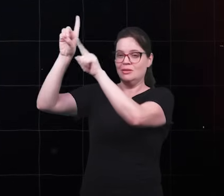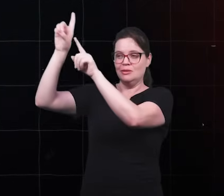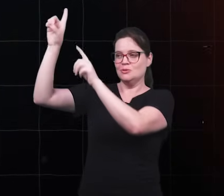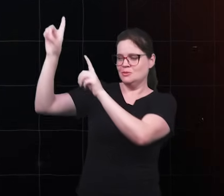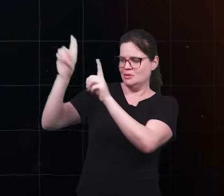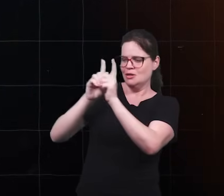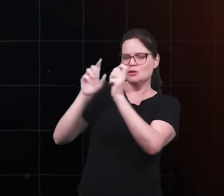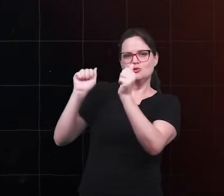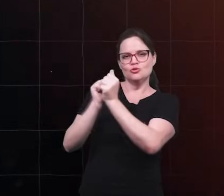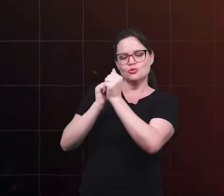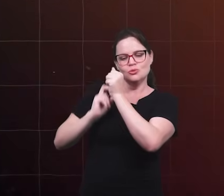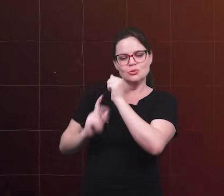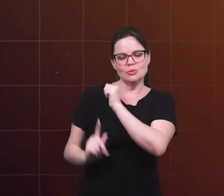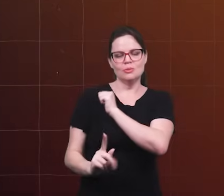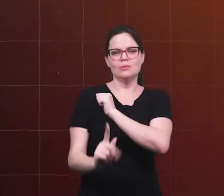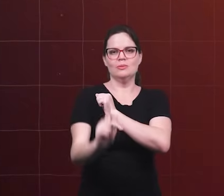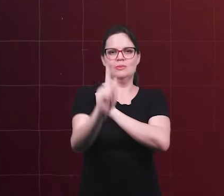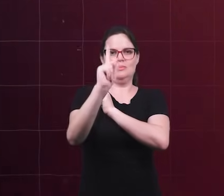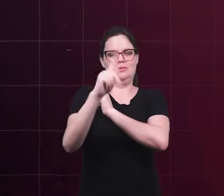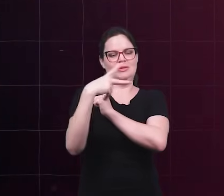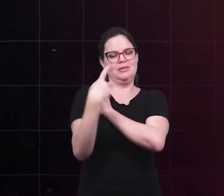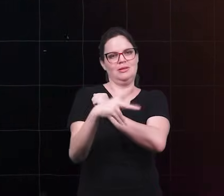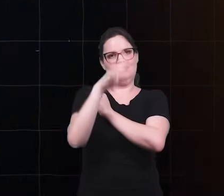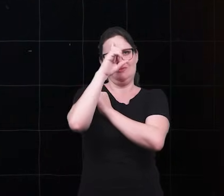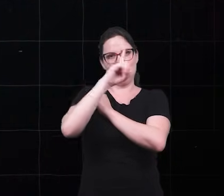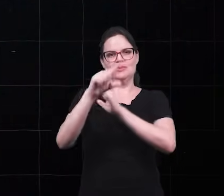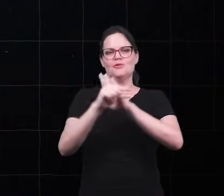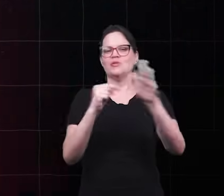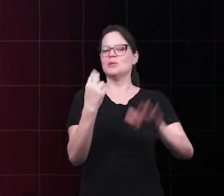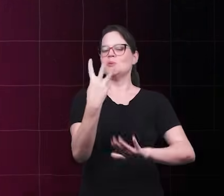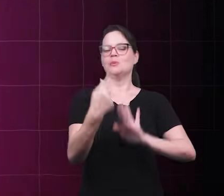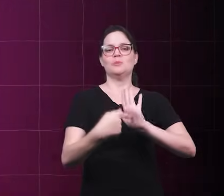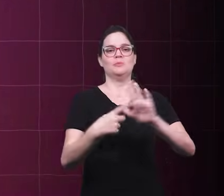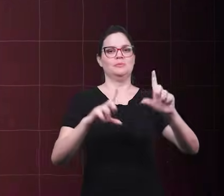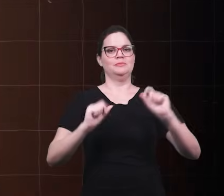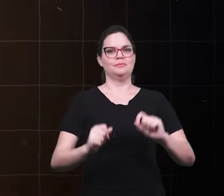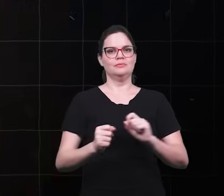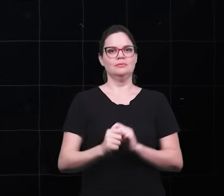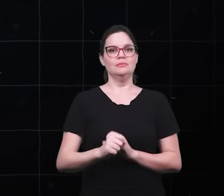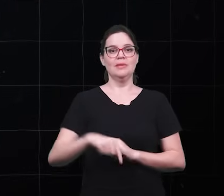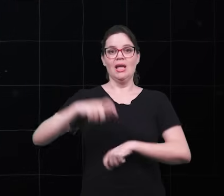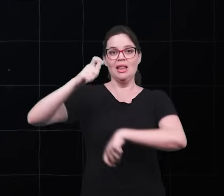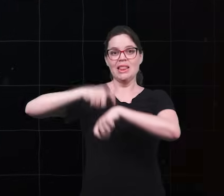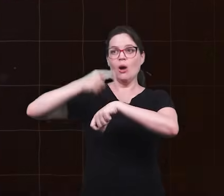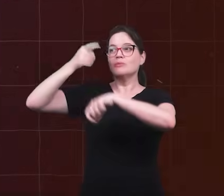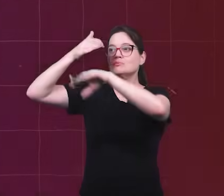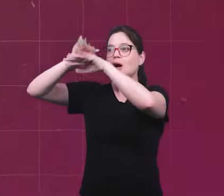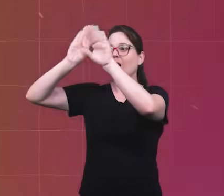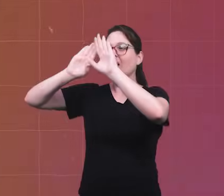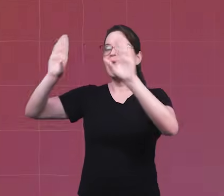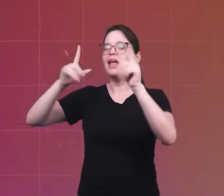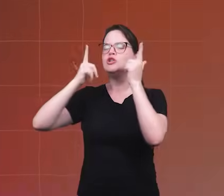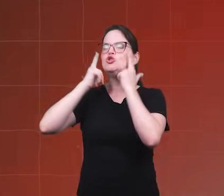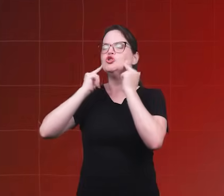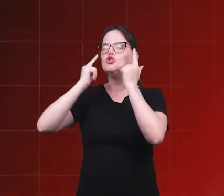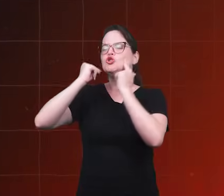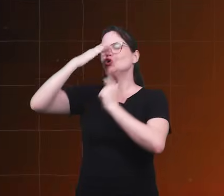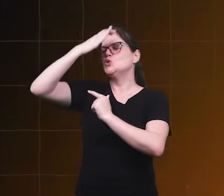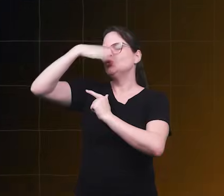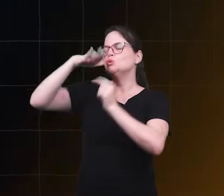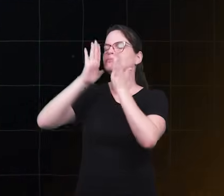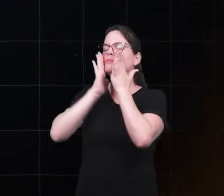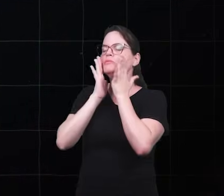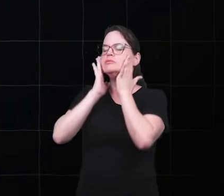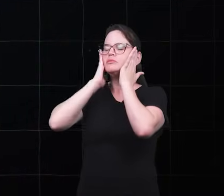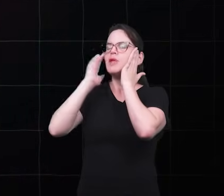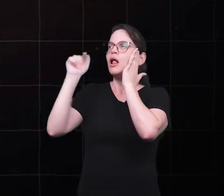com eles, e será o seu Deus. O verso 4: e Deus limpará de seus olhos toda lágrima, e não haverá